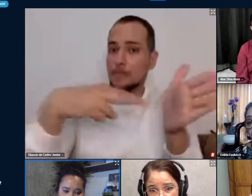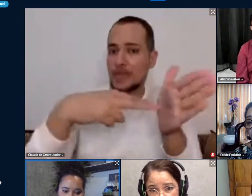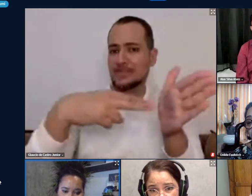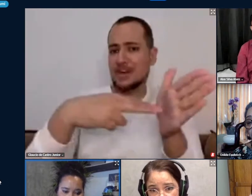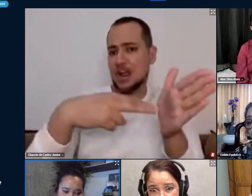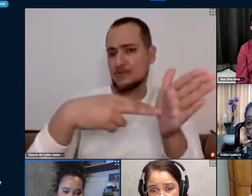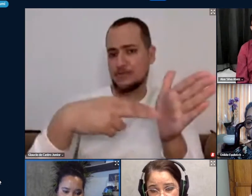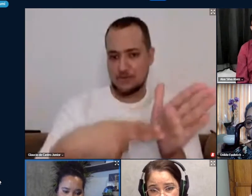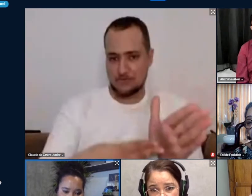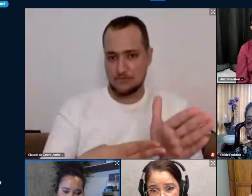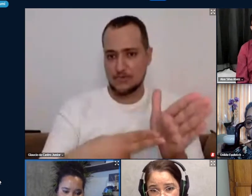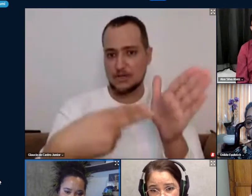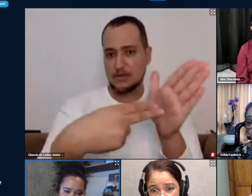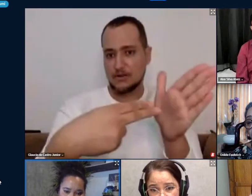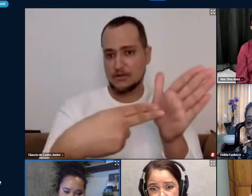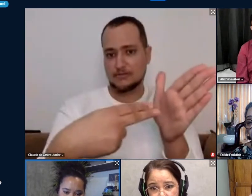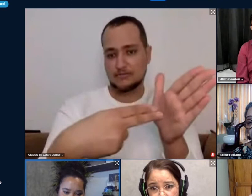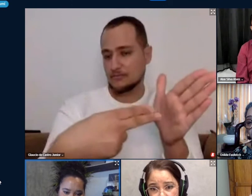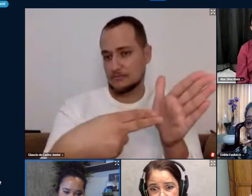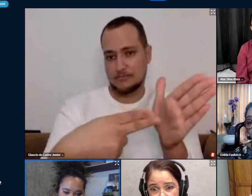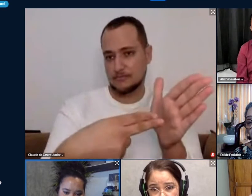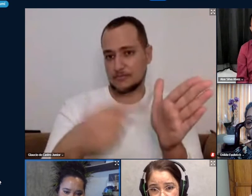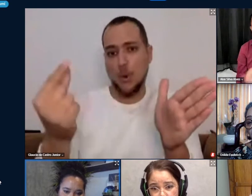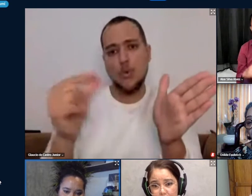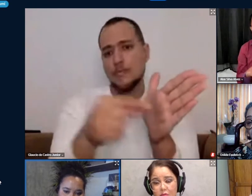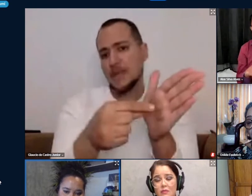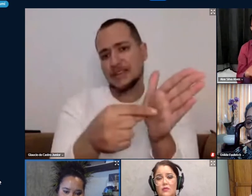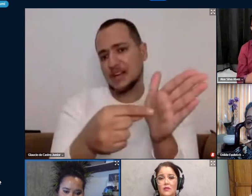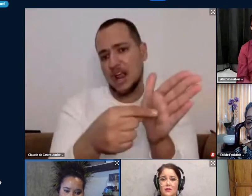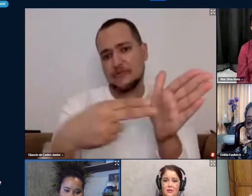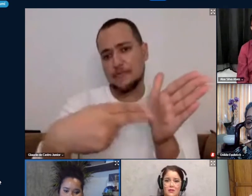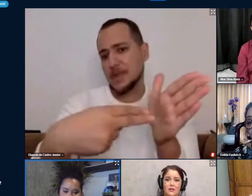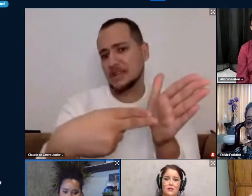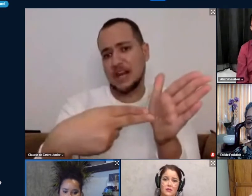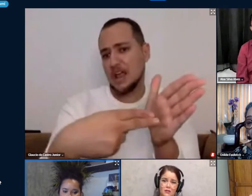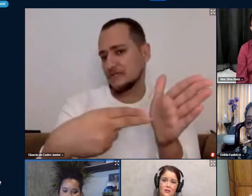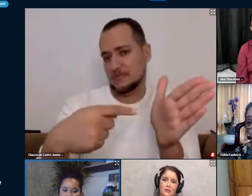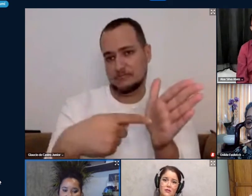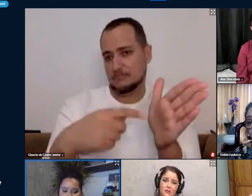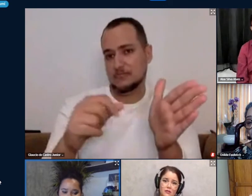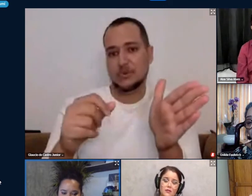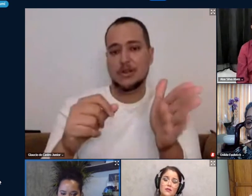por exemplo, tem a marca da Apple ou alguma outras marcas, outros sinais